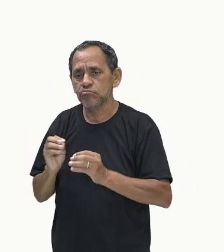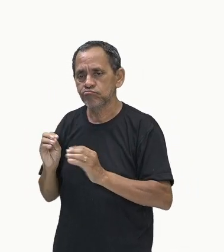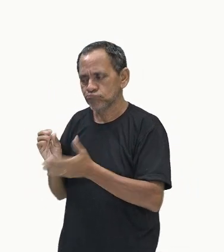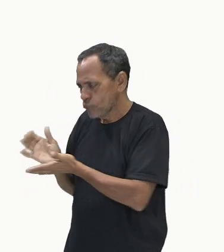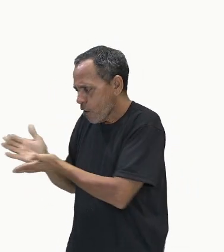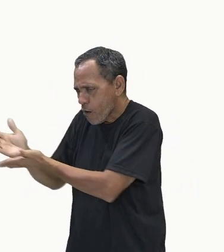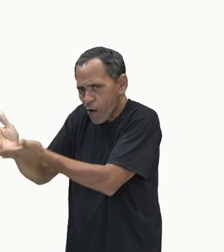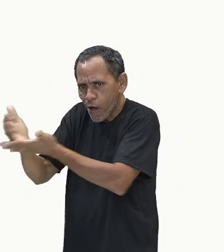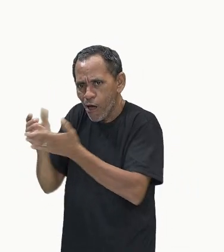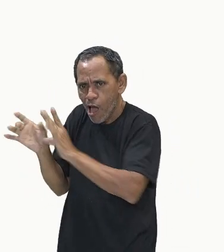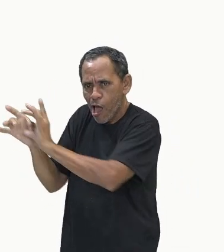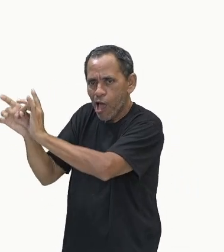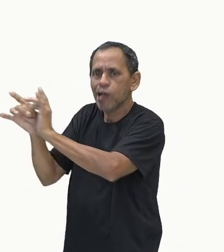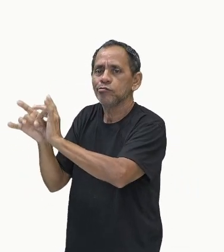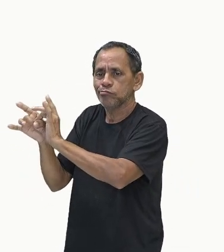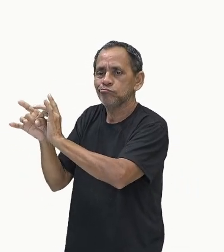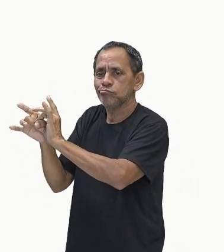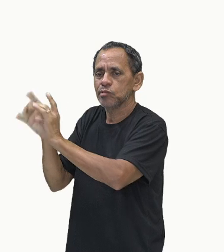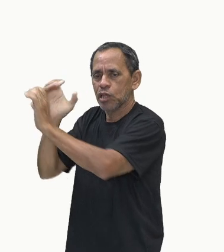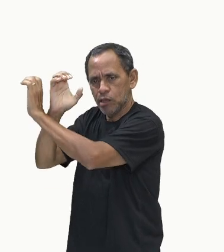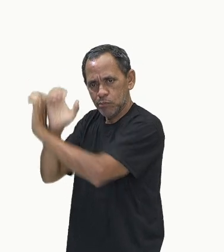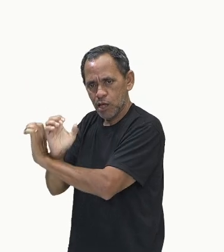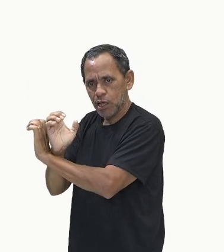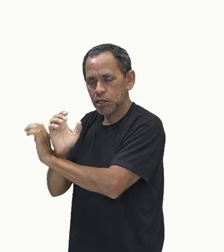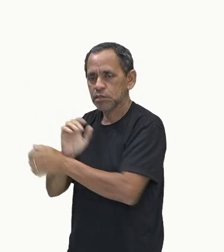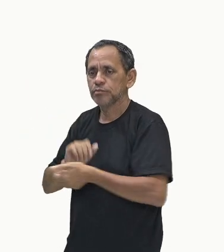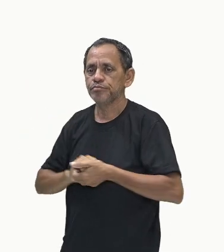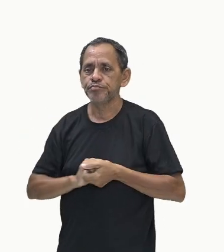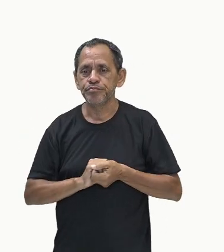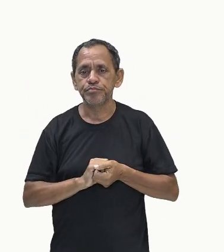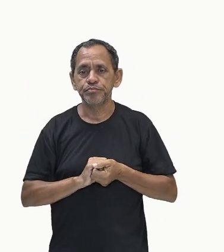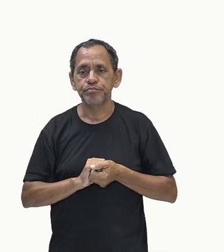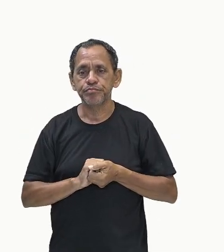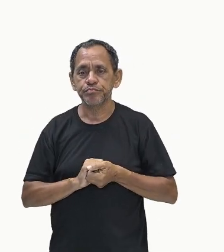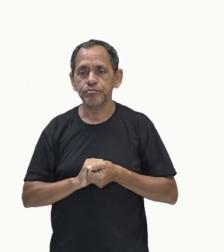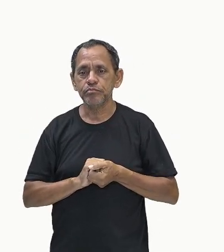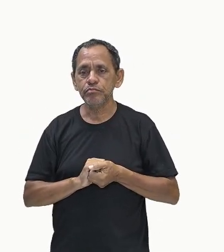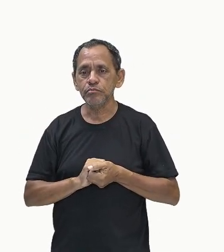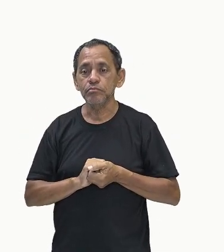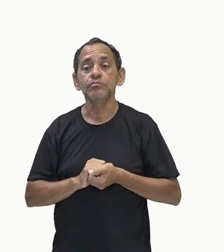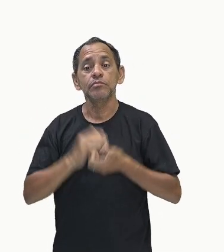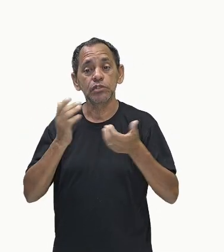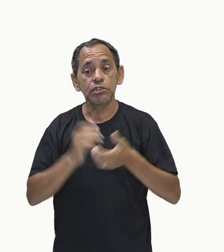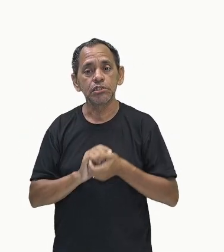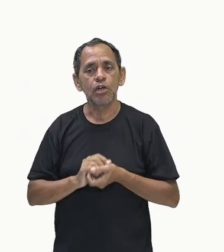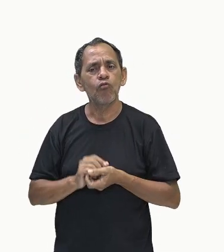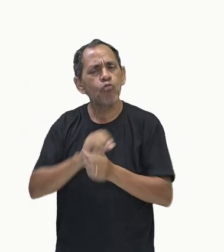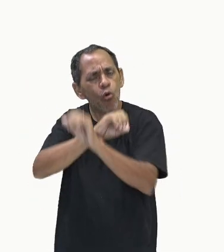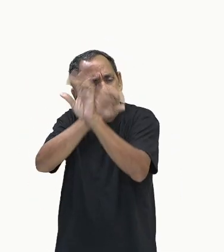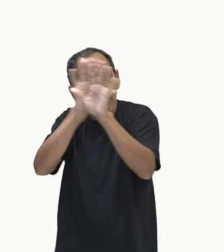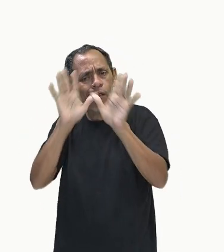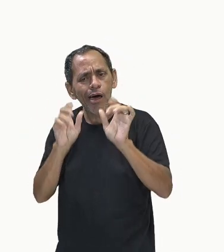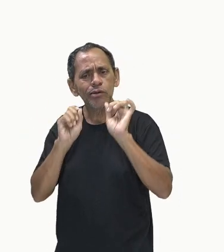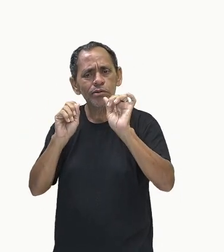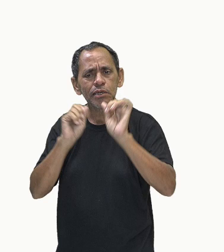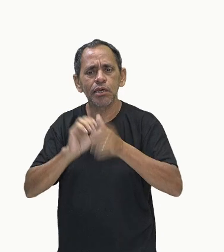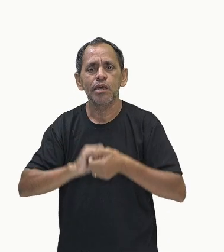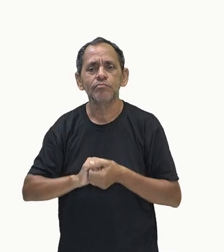agora ligada apenas à cidade de Esparta, tá? E olha só, estava nítido, então, o quê?